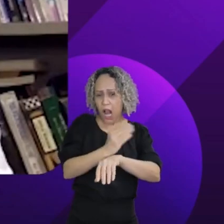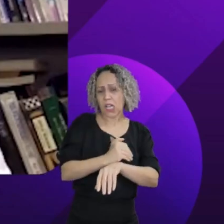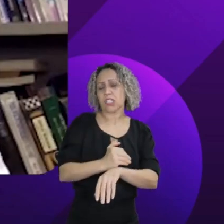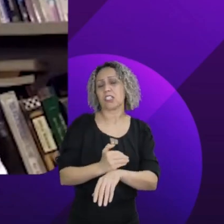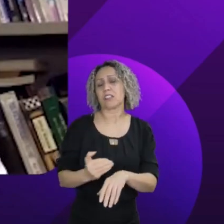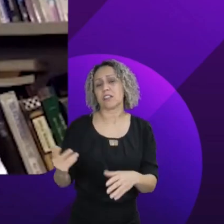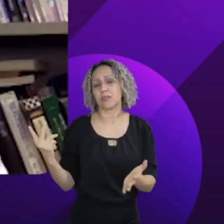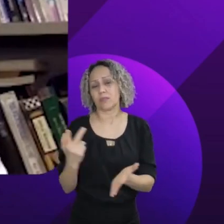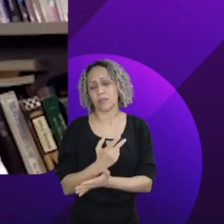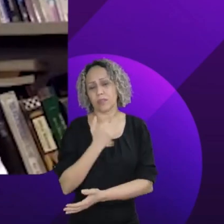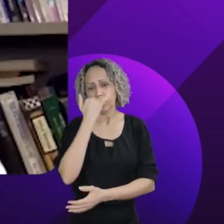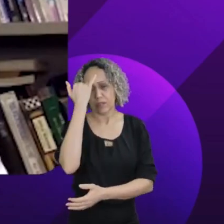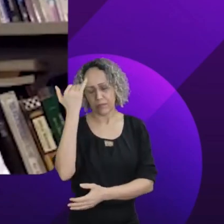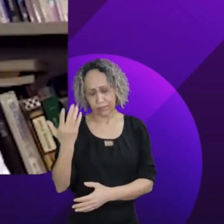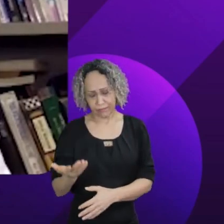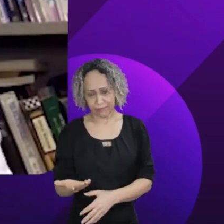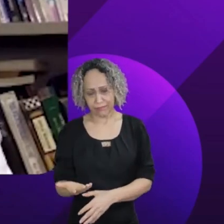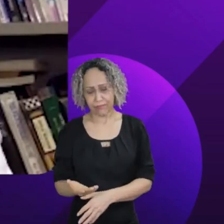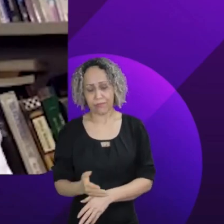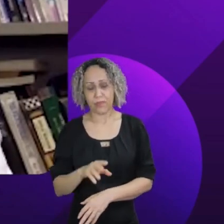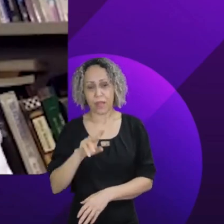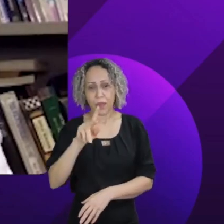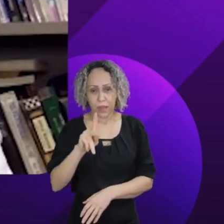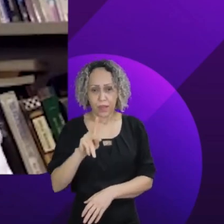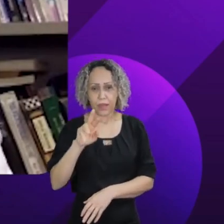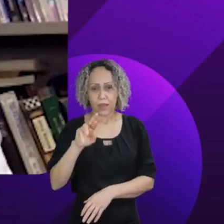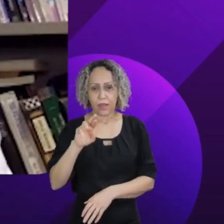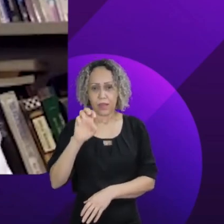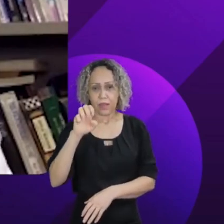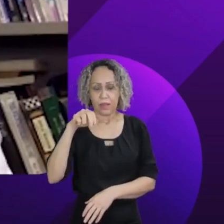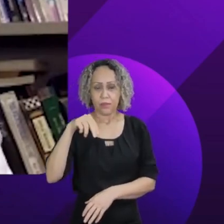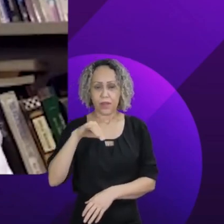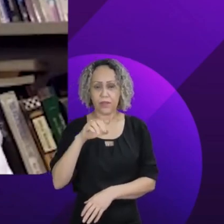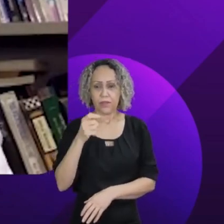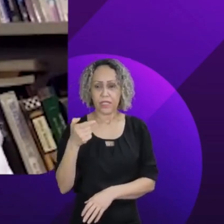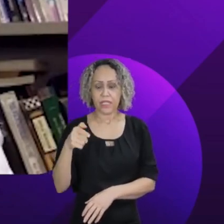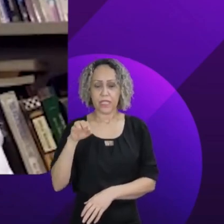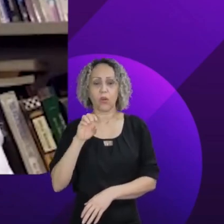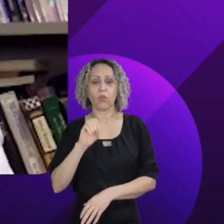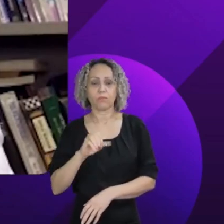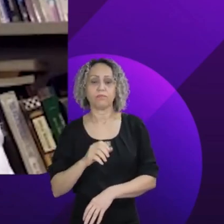tem algumas coisas que vocês podem